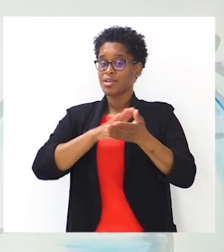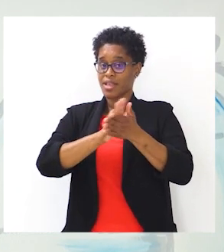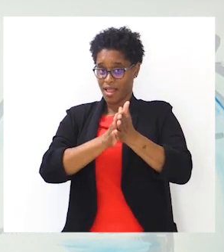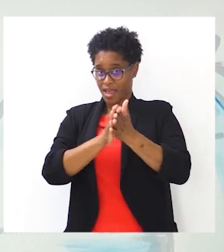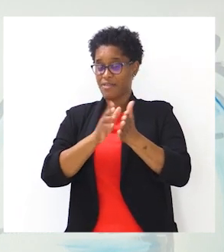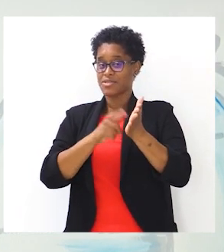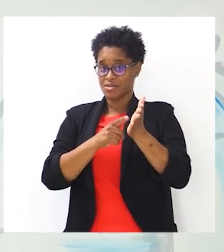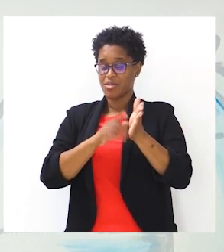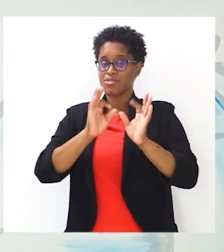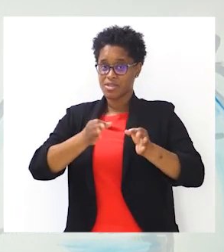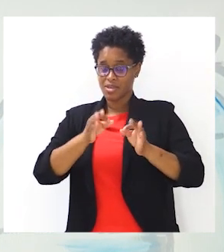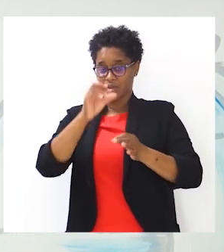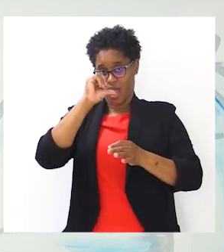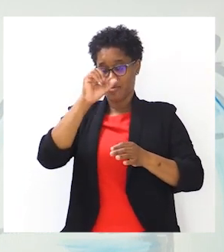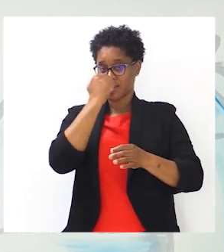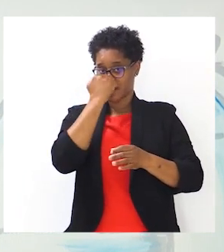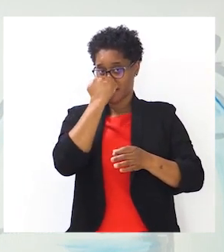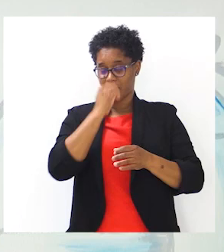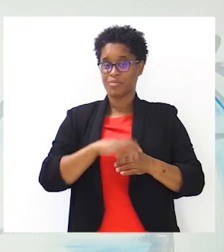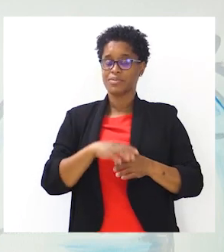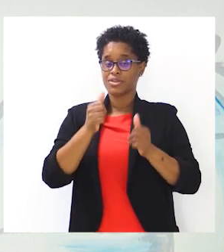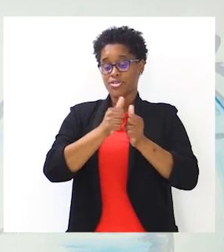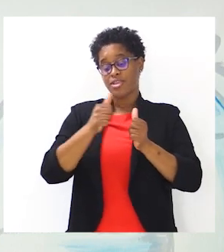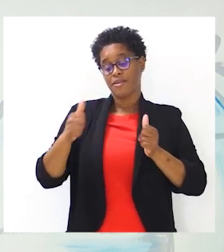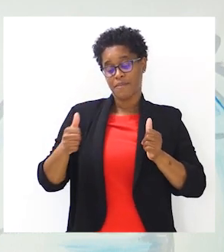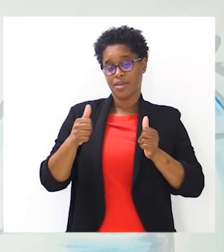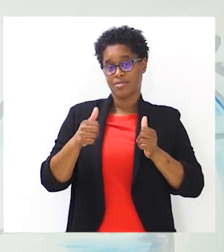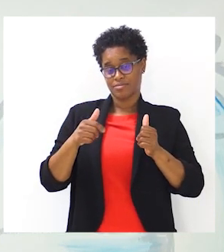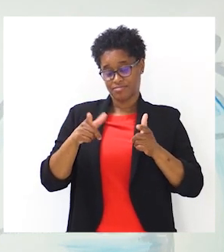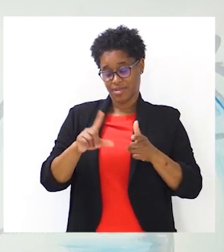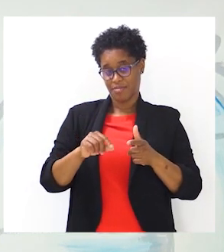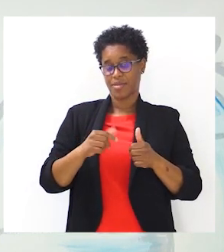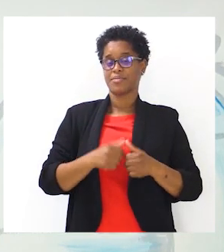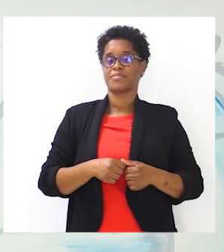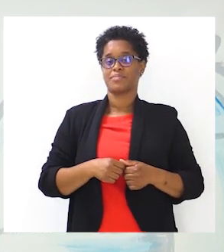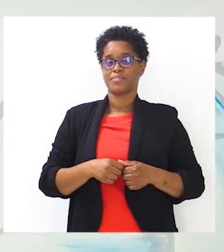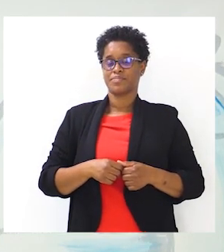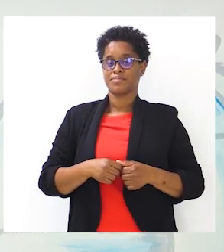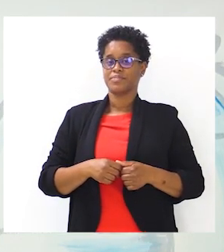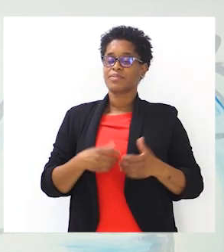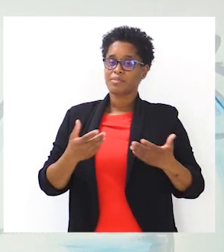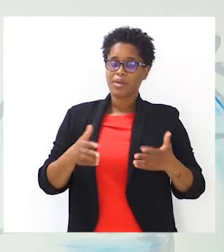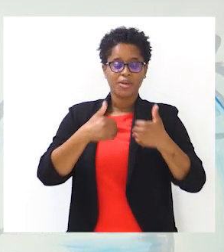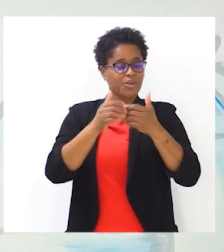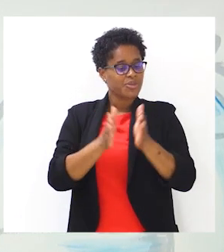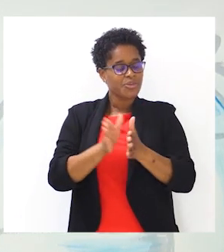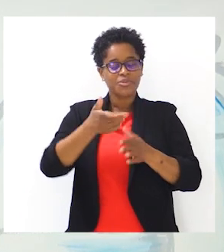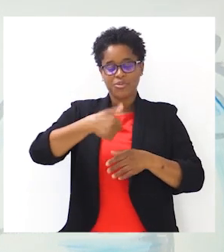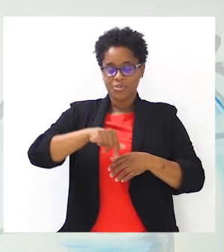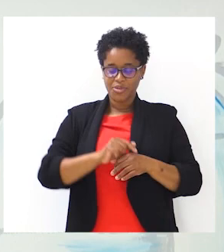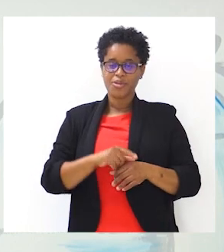das mãos sempre com água e sabão, distanciamento recomendado, para que todos